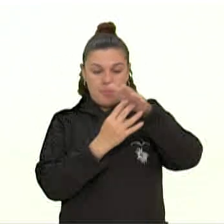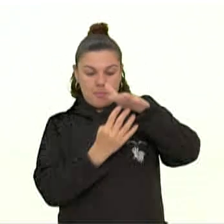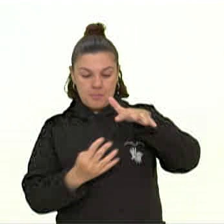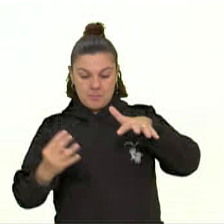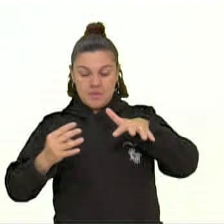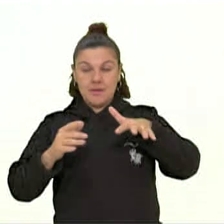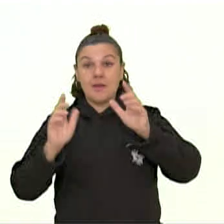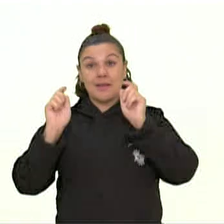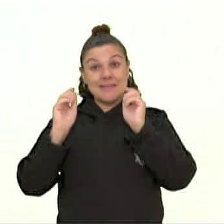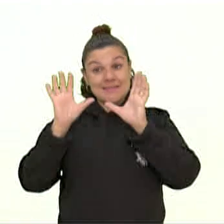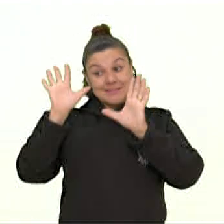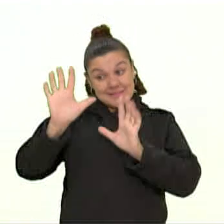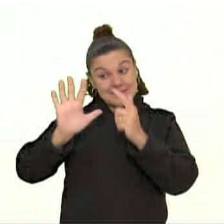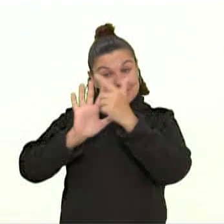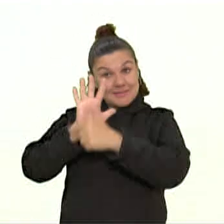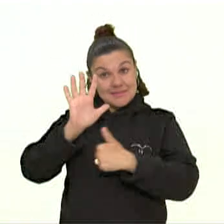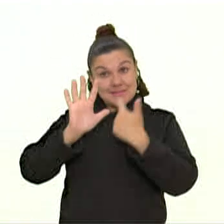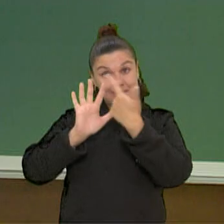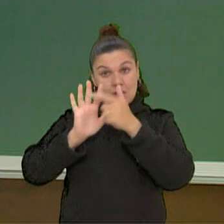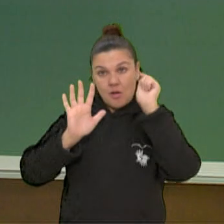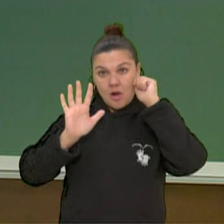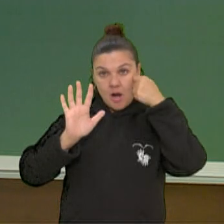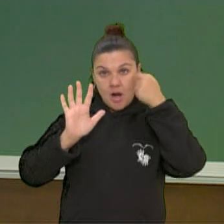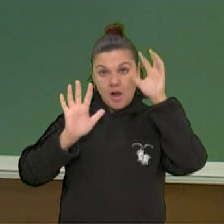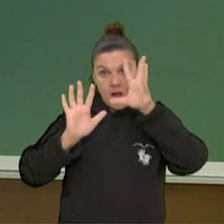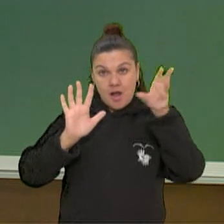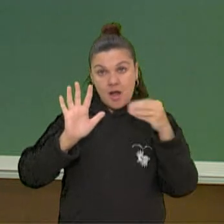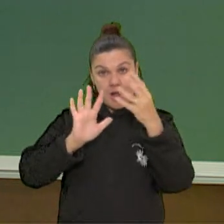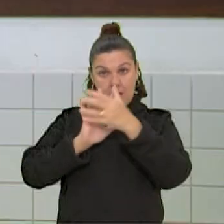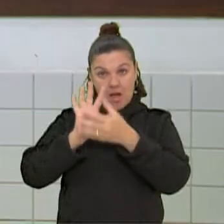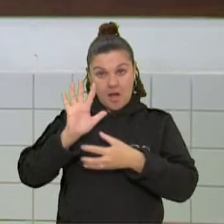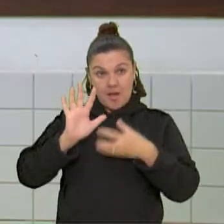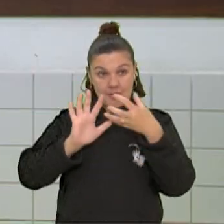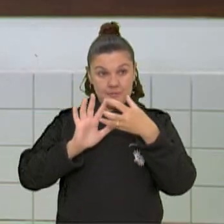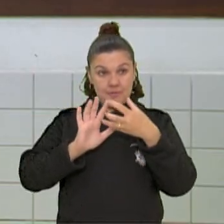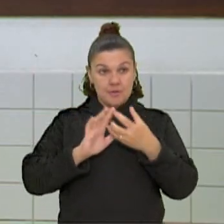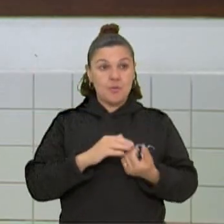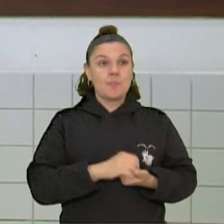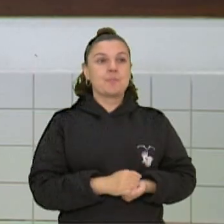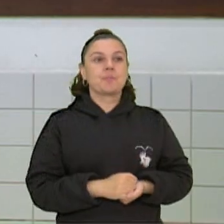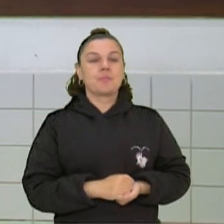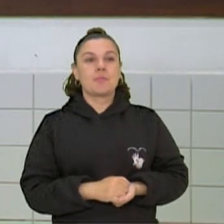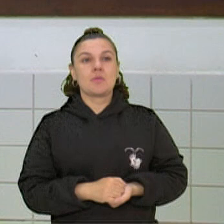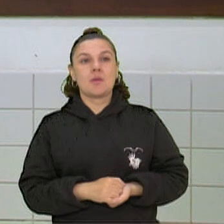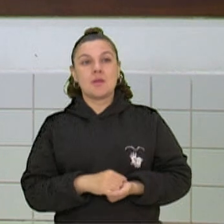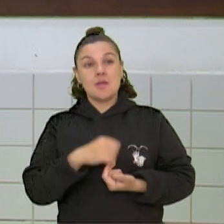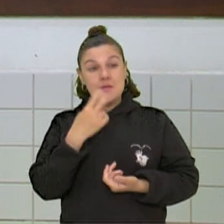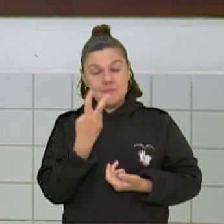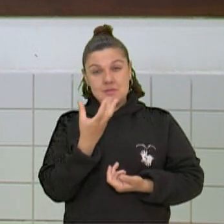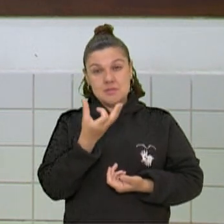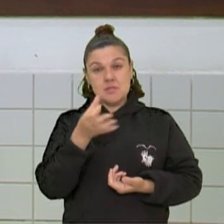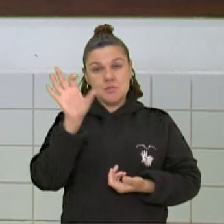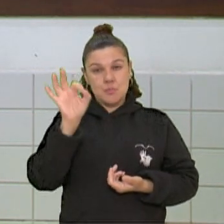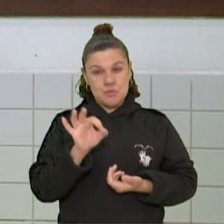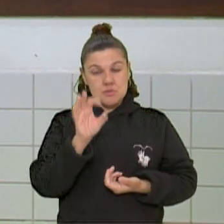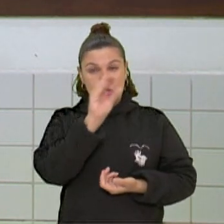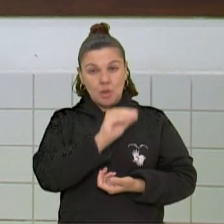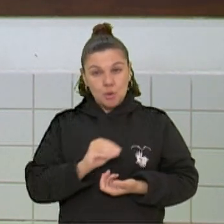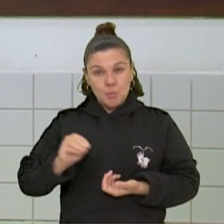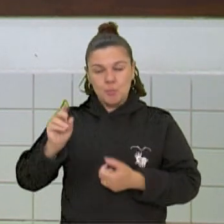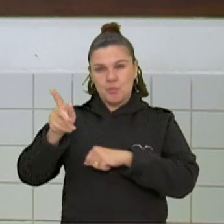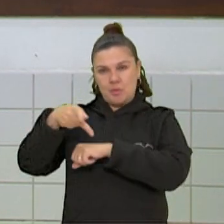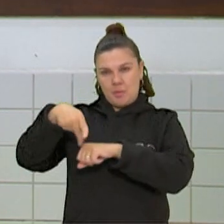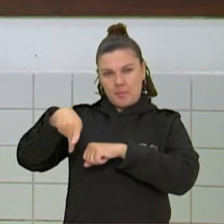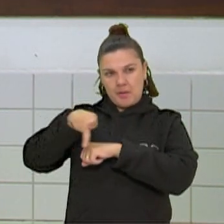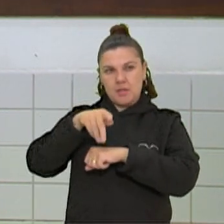africano. 26% vão aos países de alto rendimento da OCDE. São 37 países que fazem parte dessa